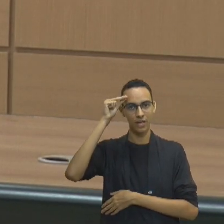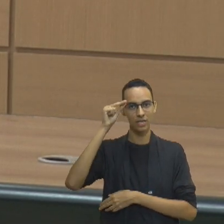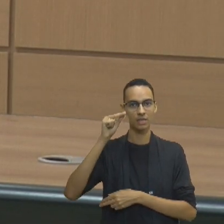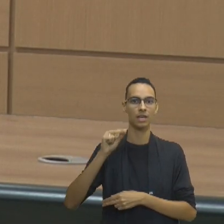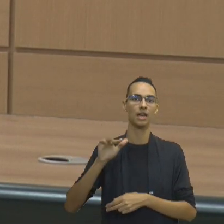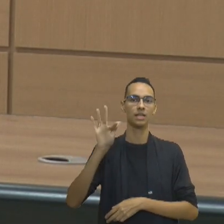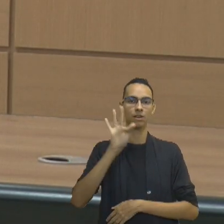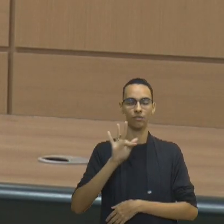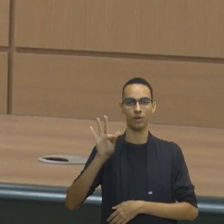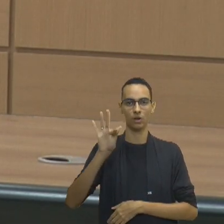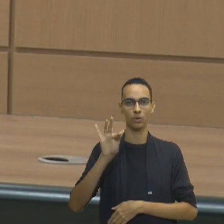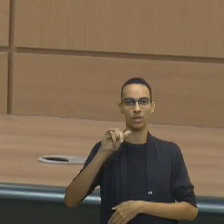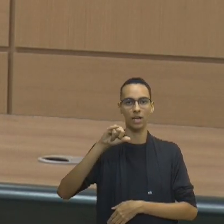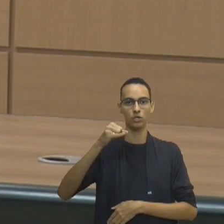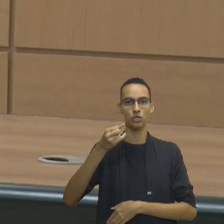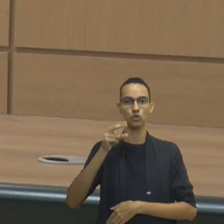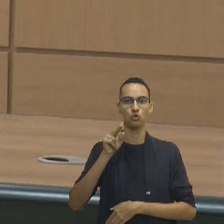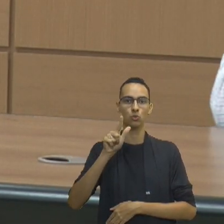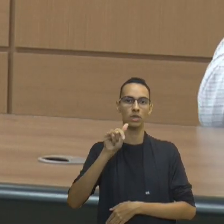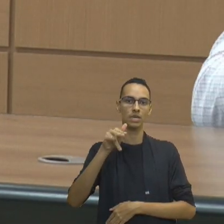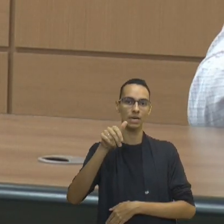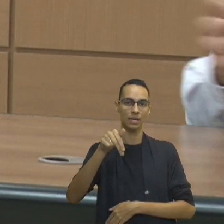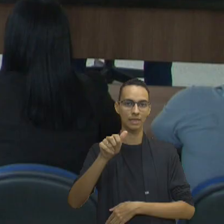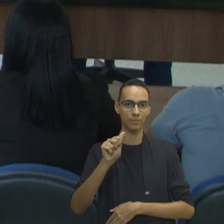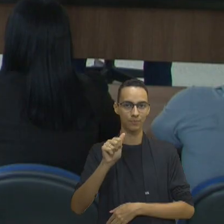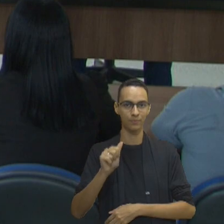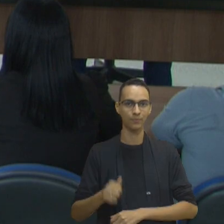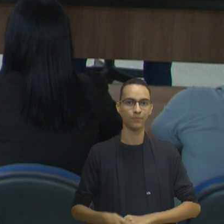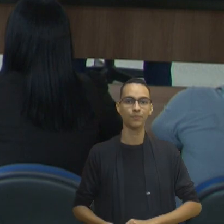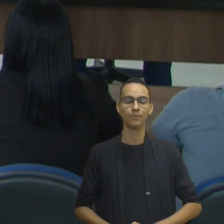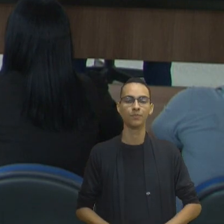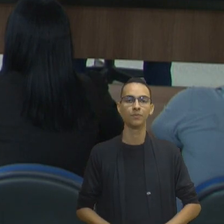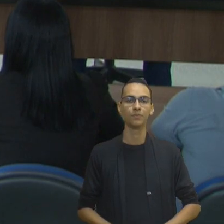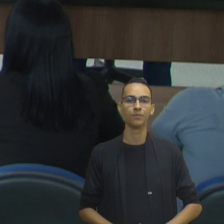professora Juliana Cardoso Braga.